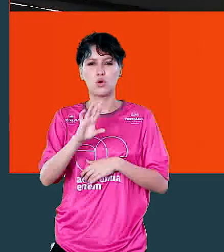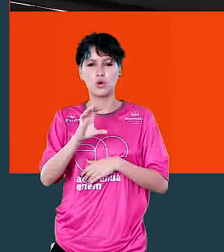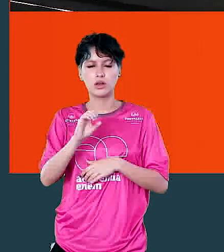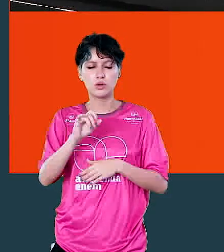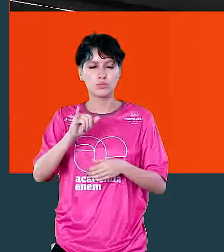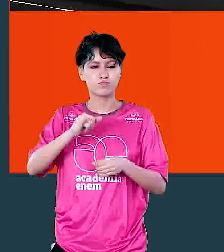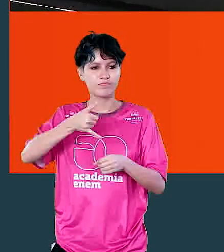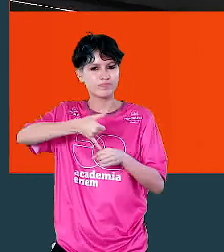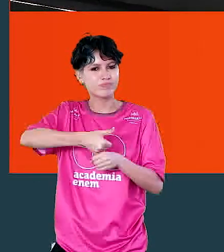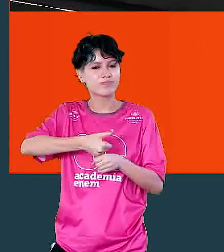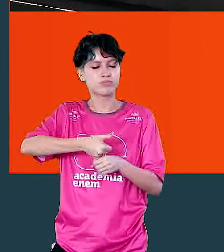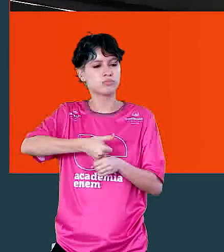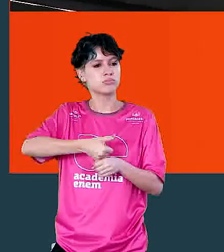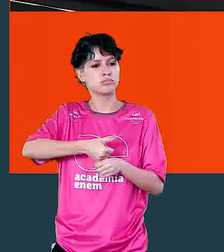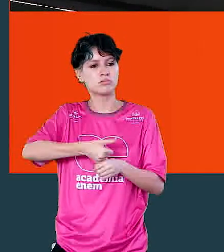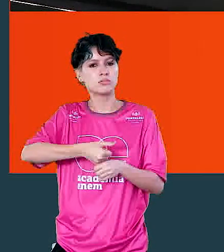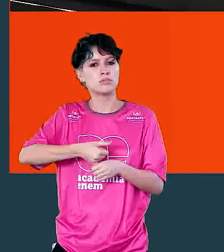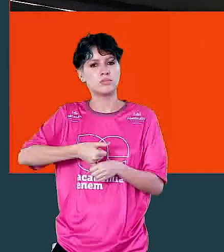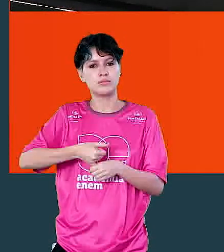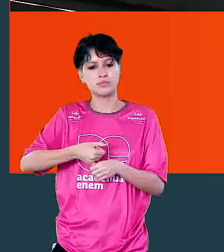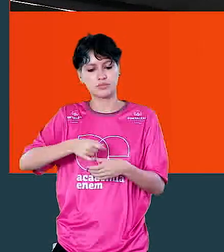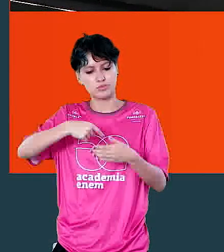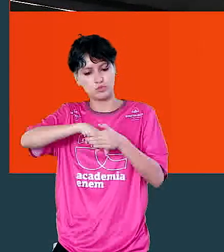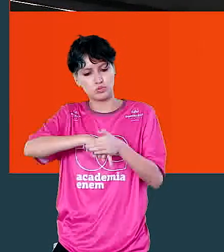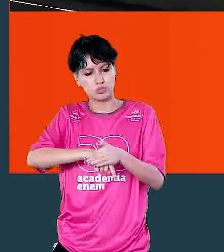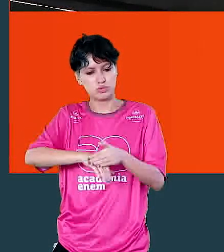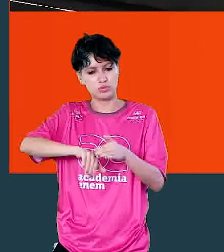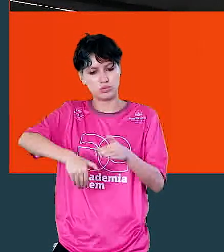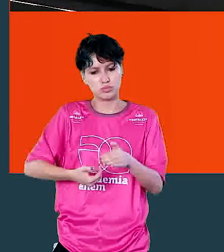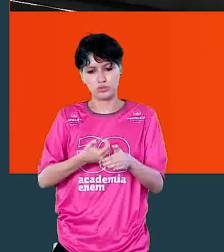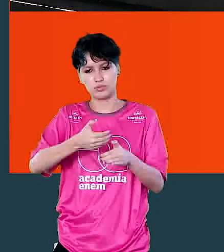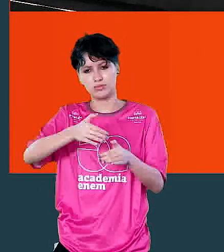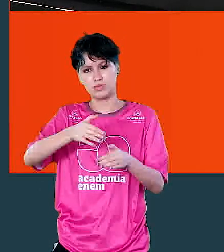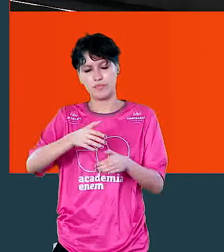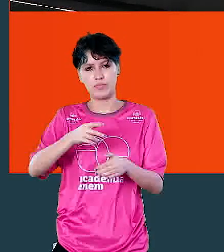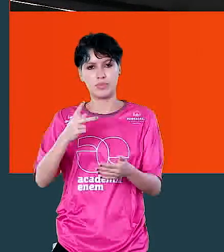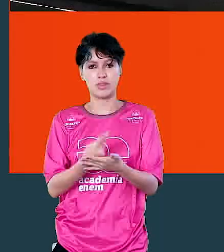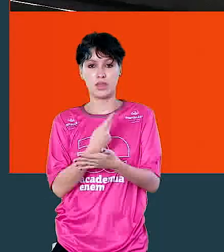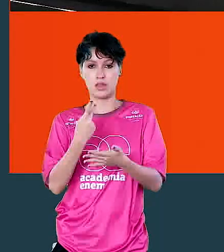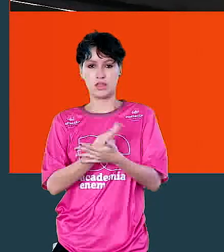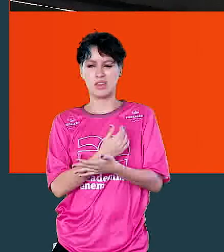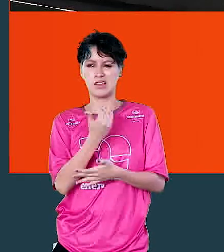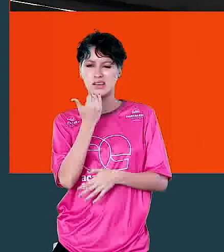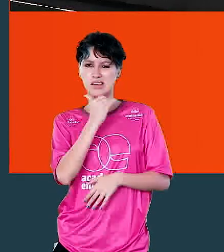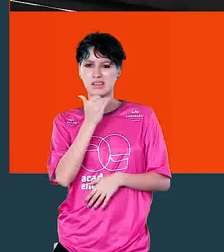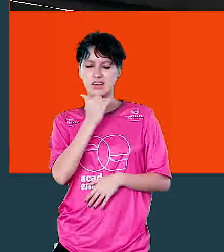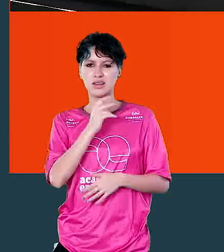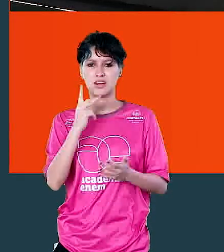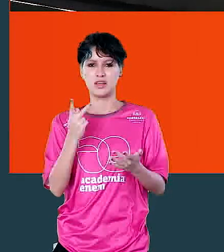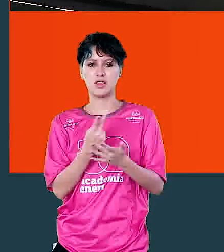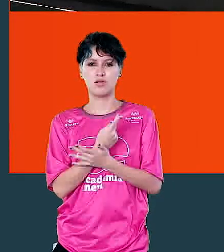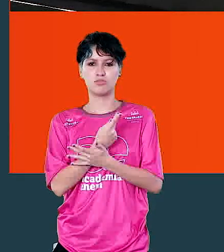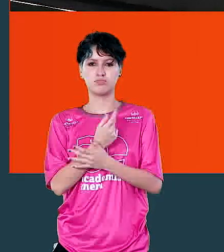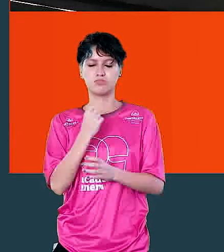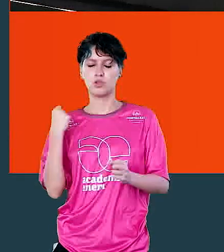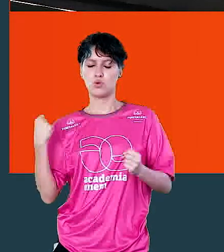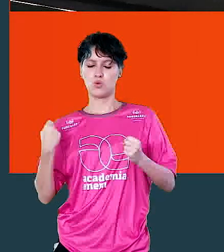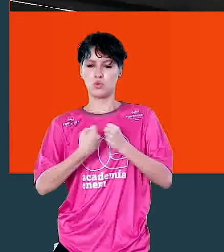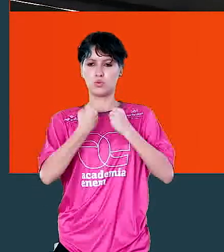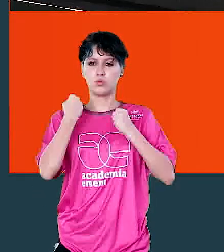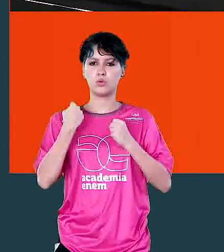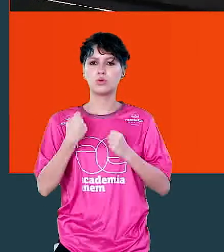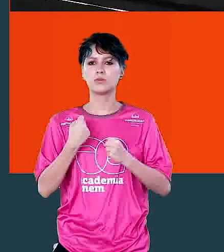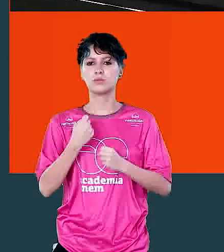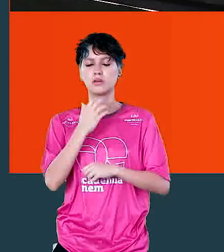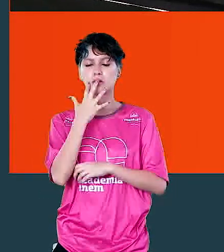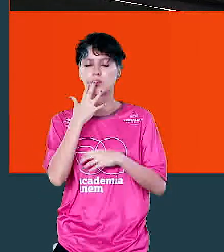bacia hidrográfica de Campos, no Rio de Janeiro. Impacto ambiental. Petróleo se dissolve na água? Não se dissolve. O petróleo não